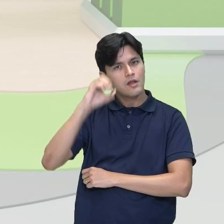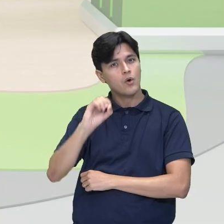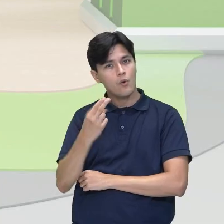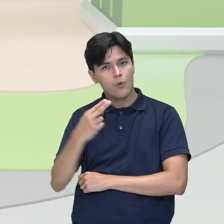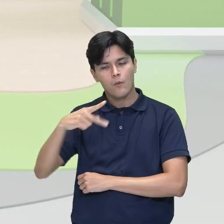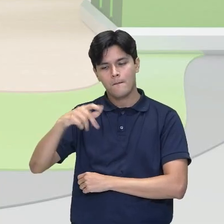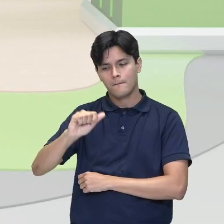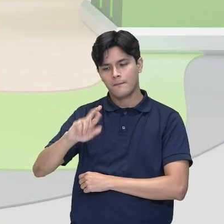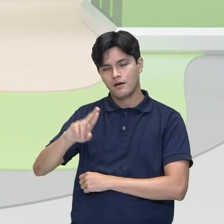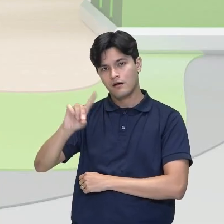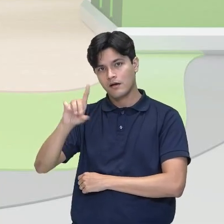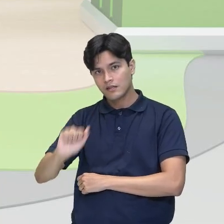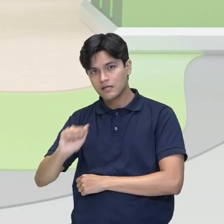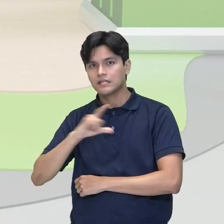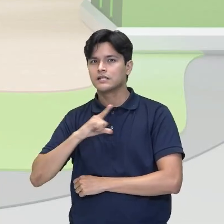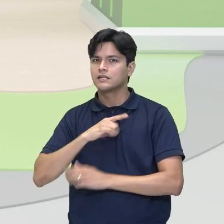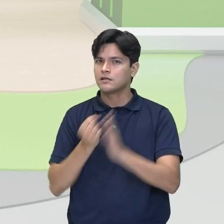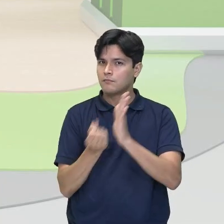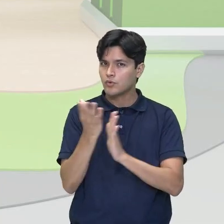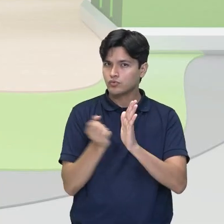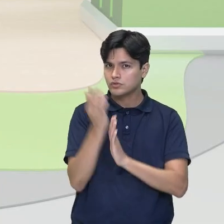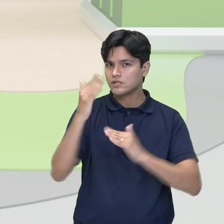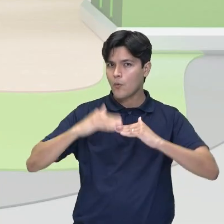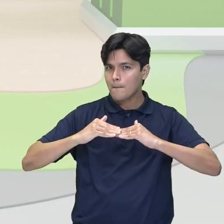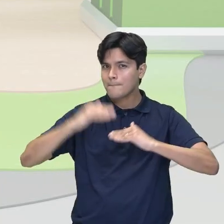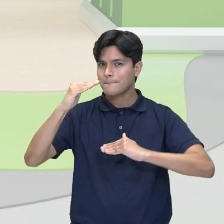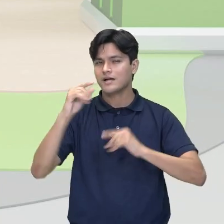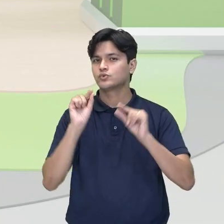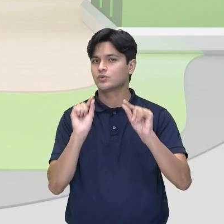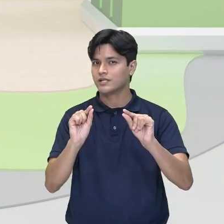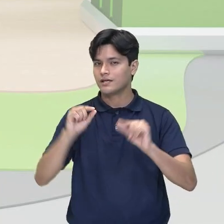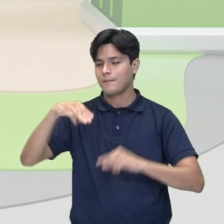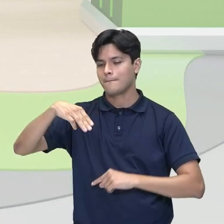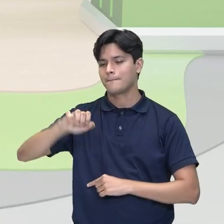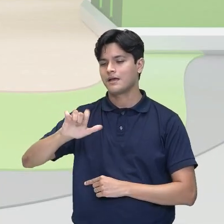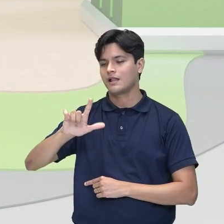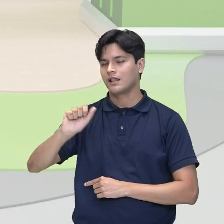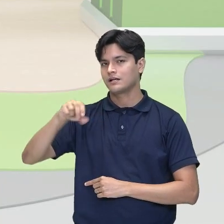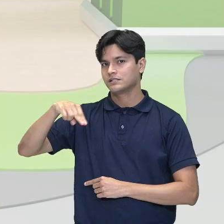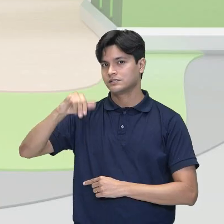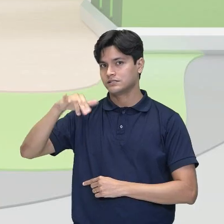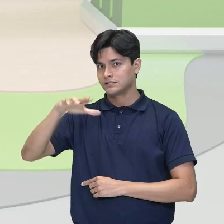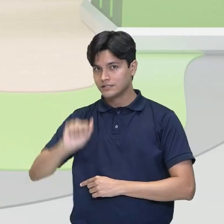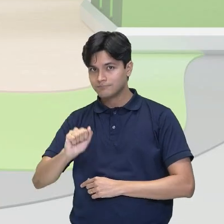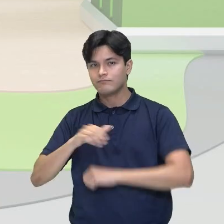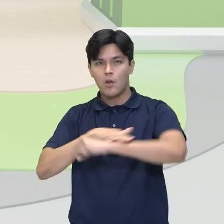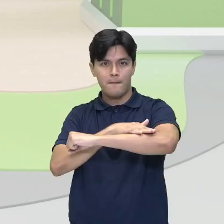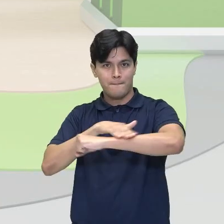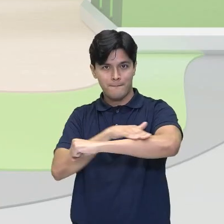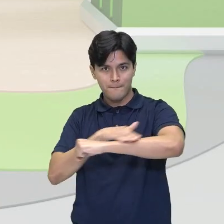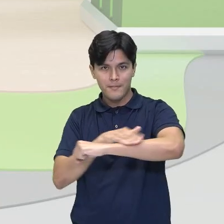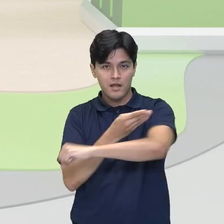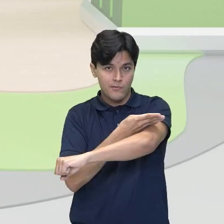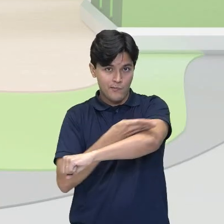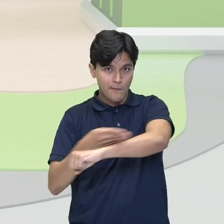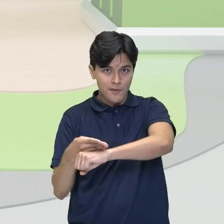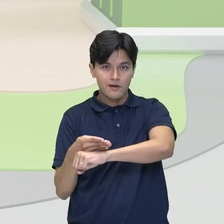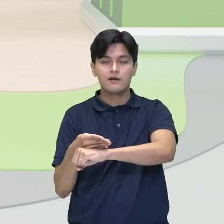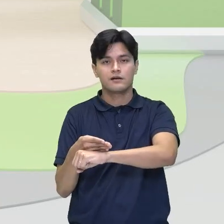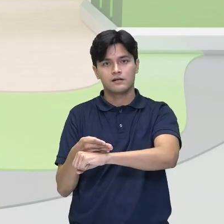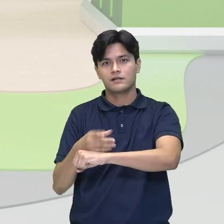proteção natural contra a radiação solar. E peles mais brancas produzem menos